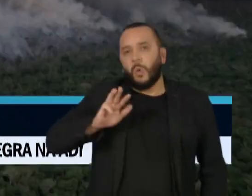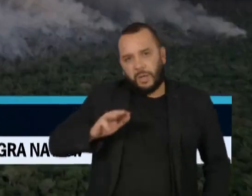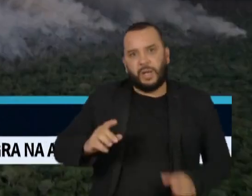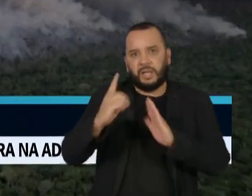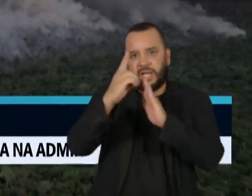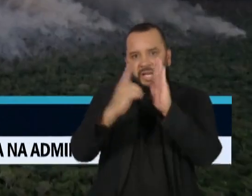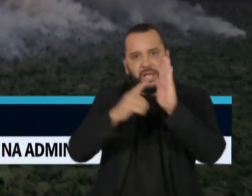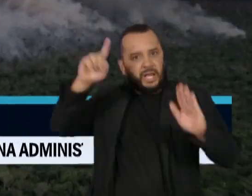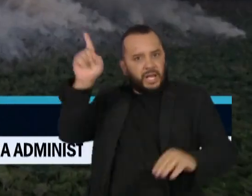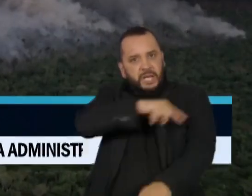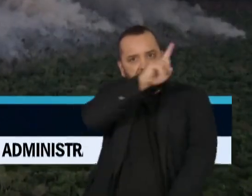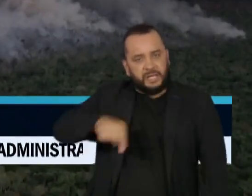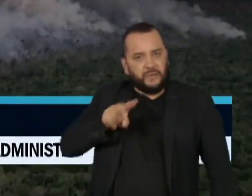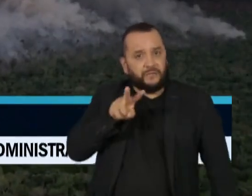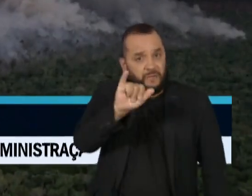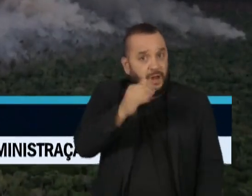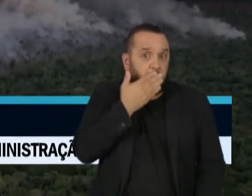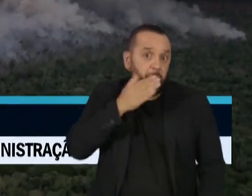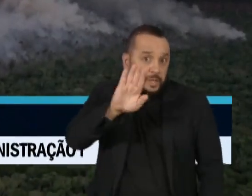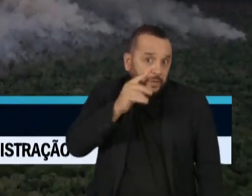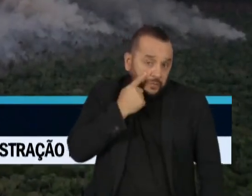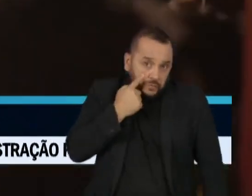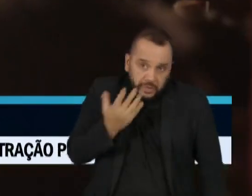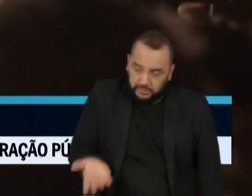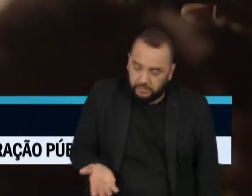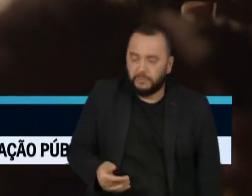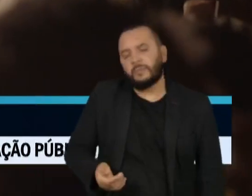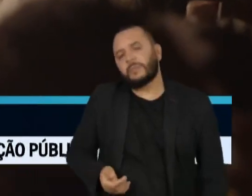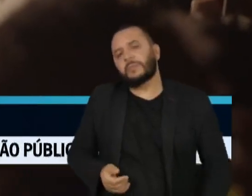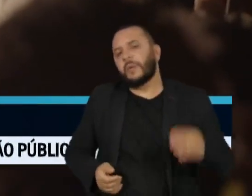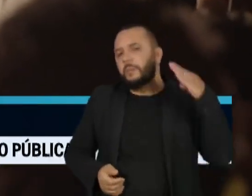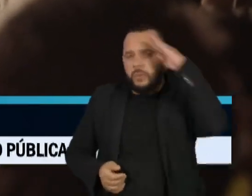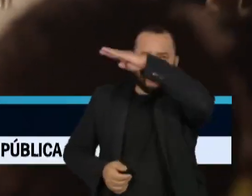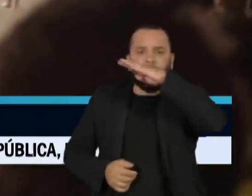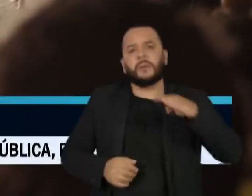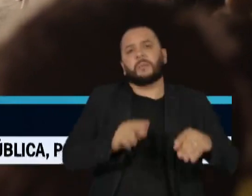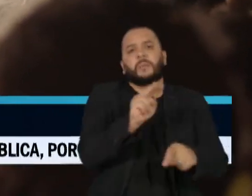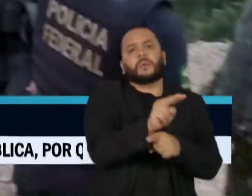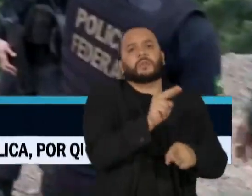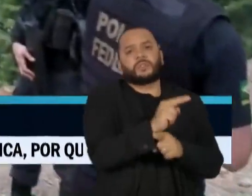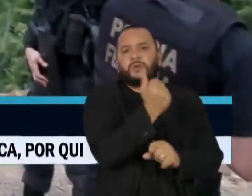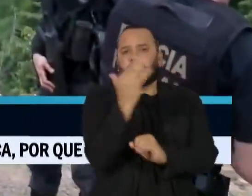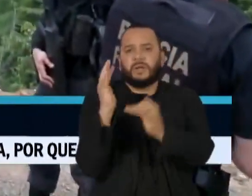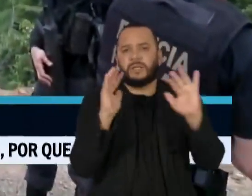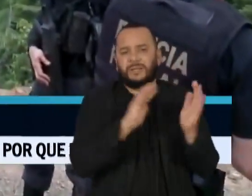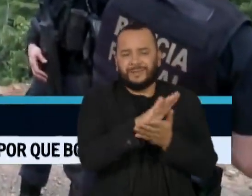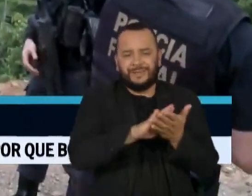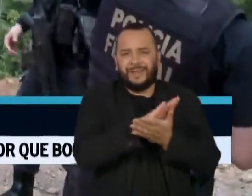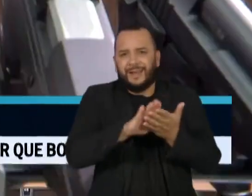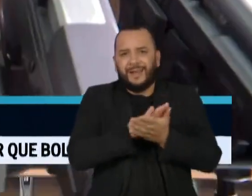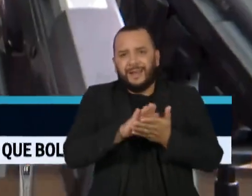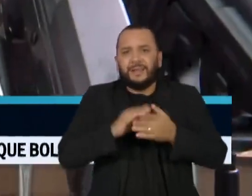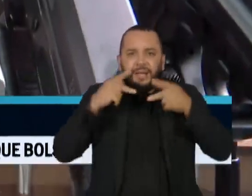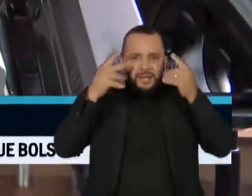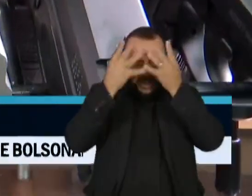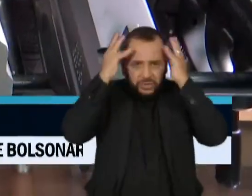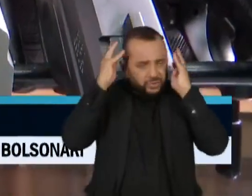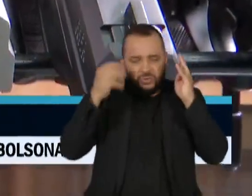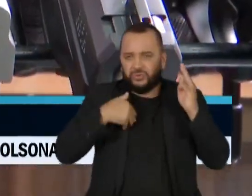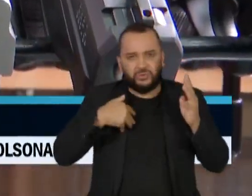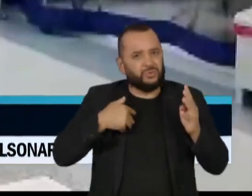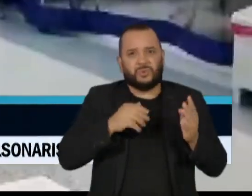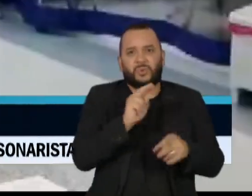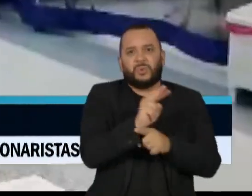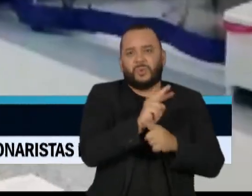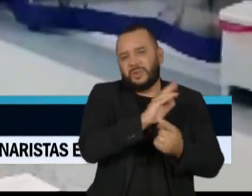autoritárias. Um governo que não protegeu a floresta nem os povos originários, que perseguiu funcionários, liberou as armas e